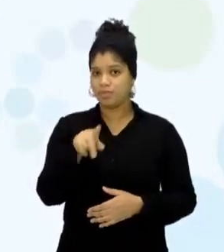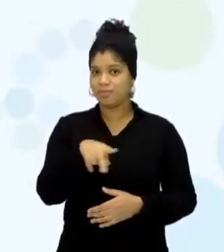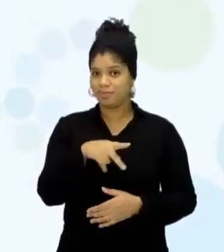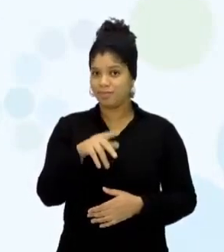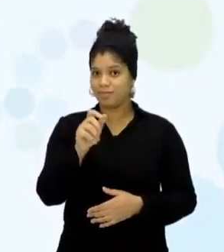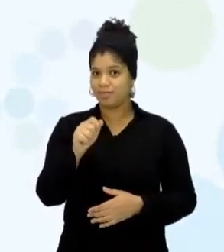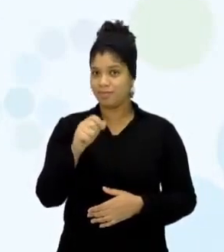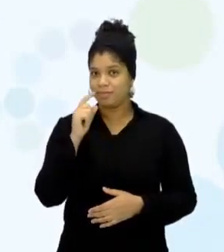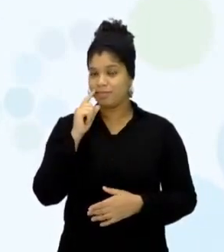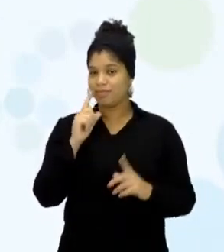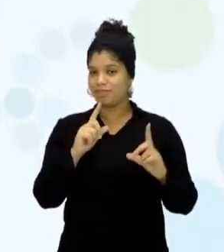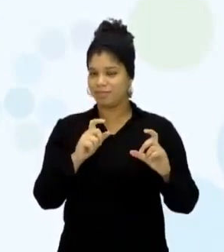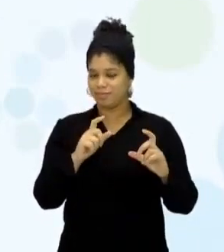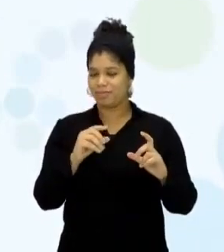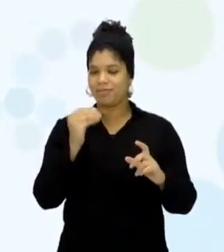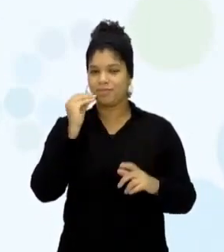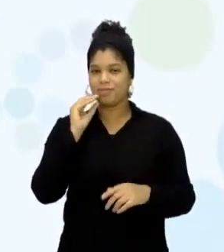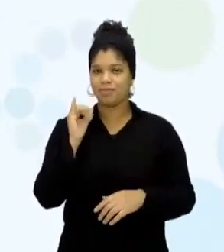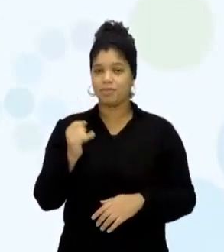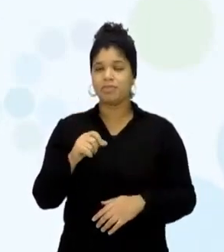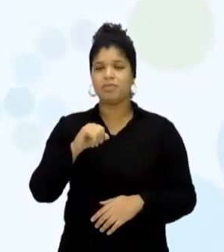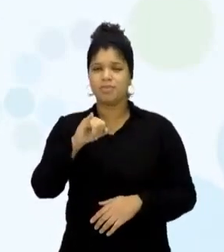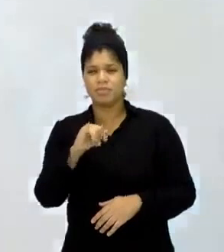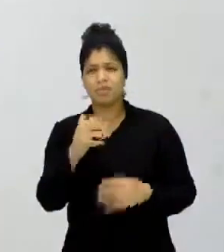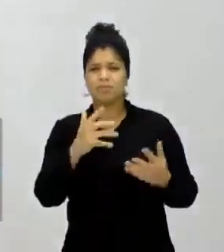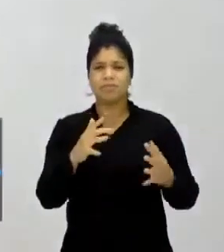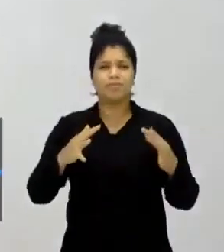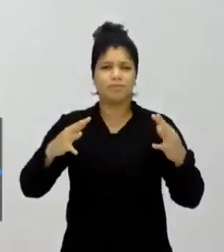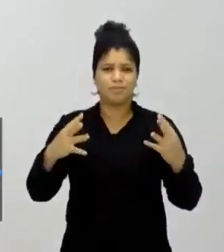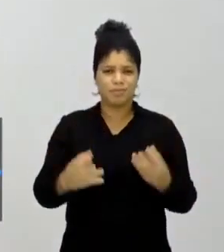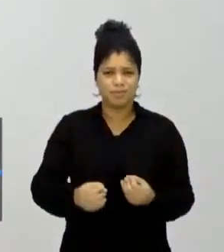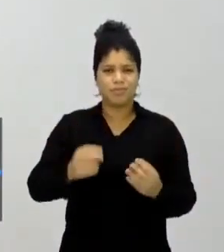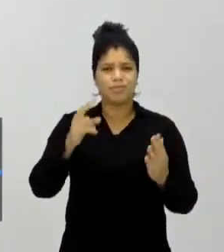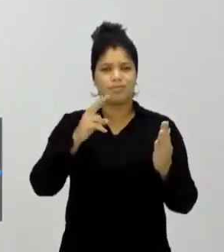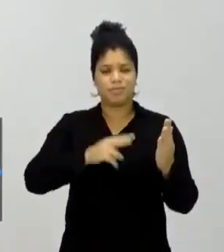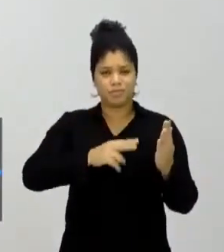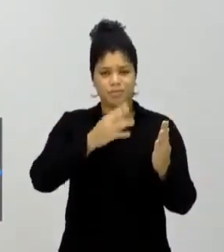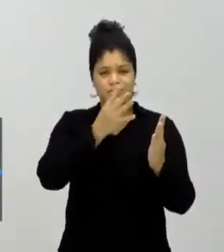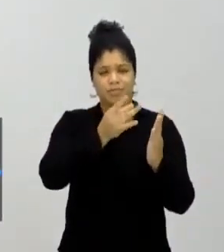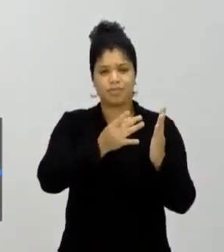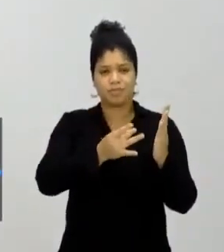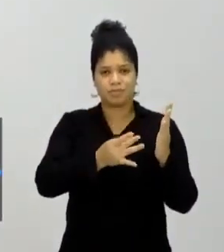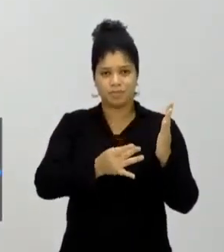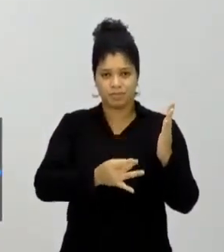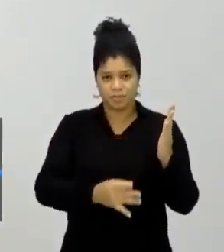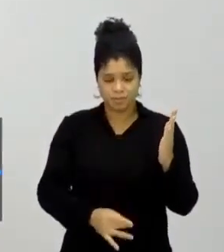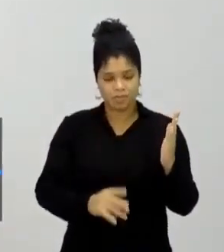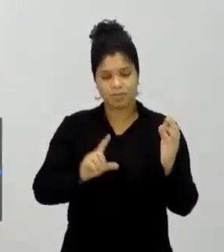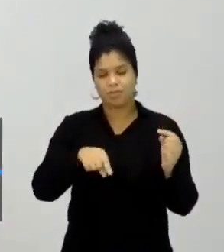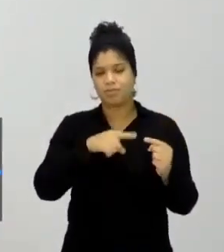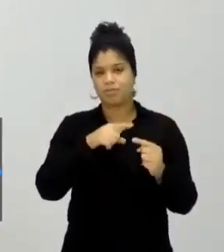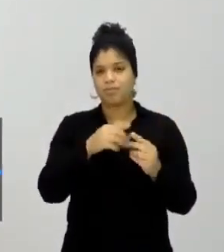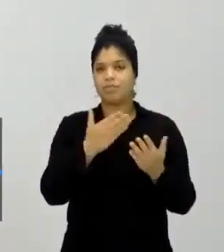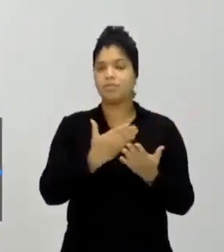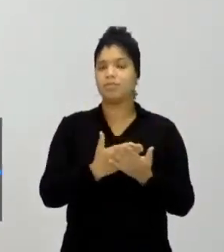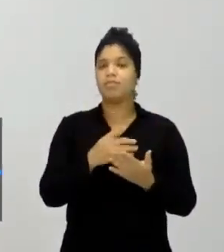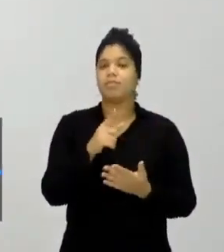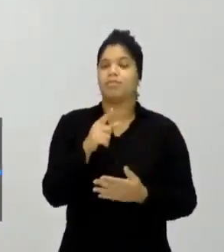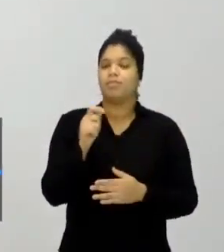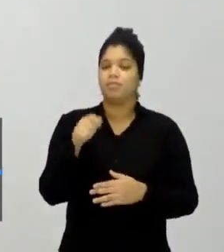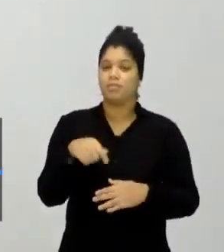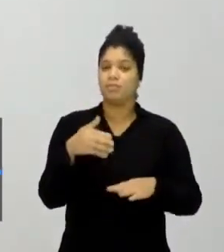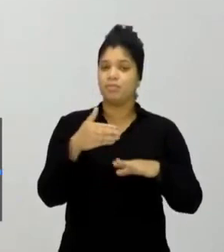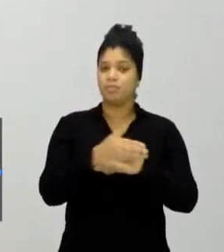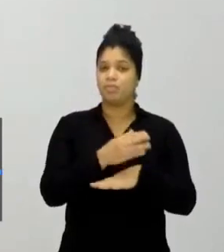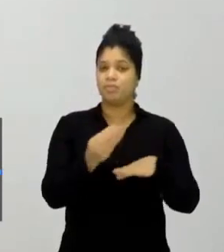médio 502, tá bom? Lembrando sempre, professor, caso você tenha interesse na descrição da habilidade, saber os objetivos da aula, é só entrar lá